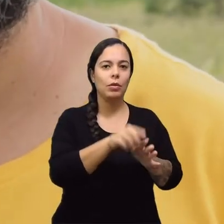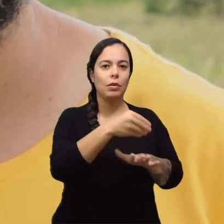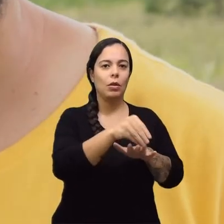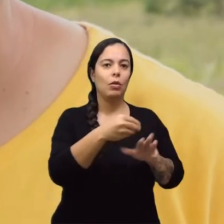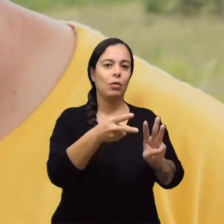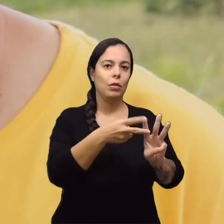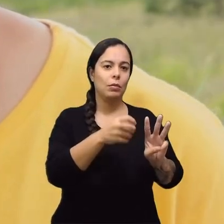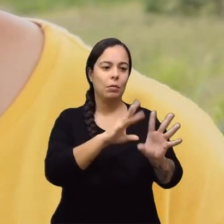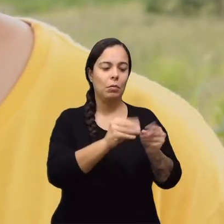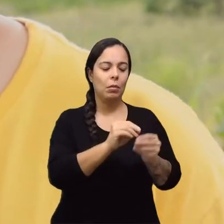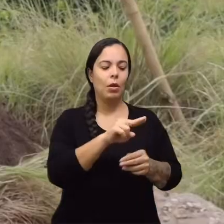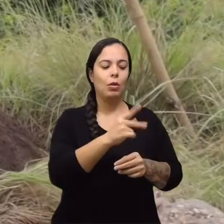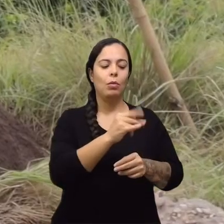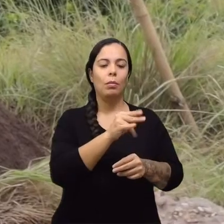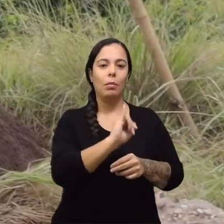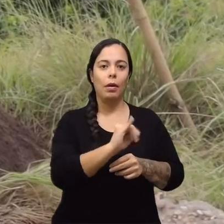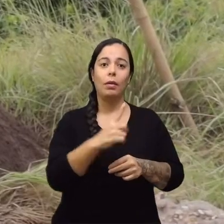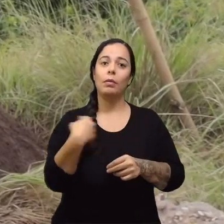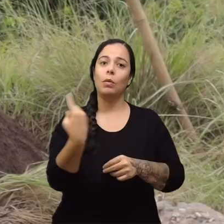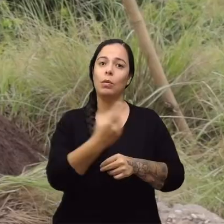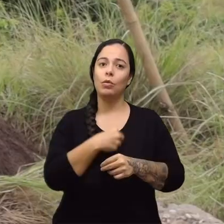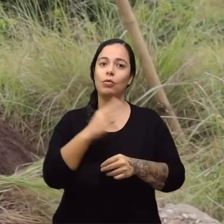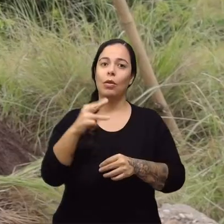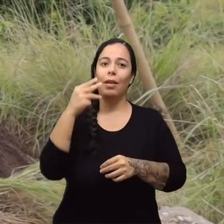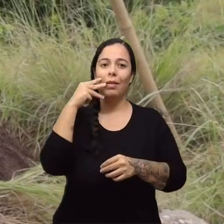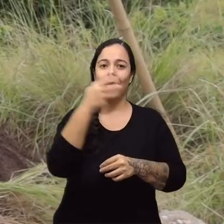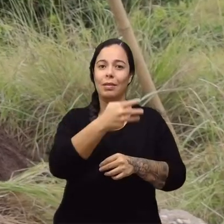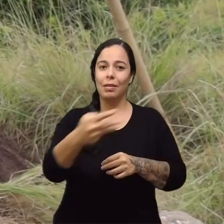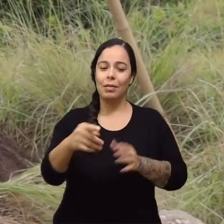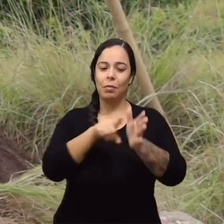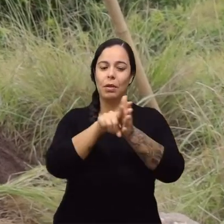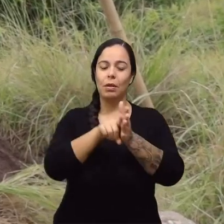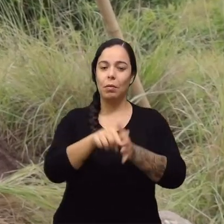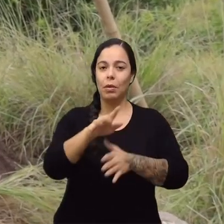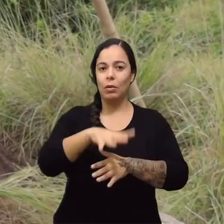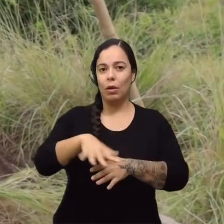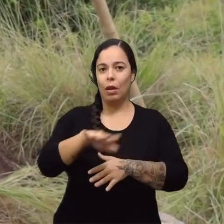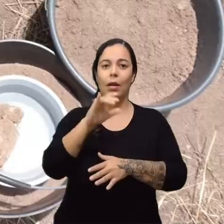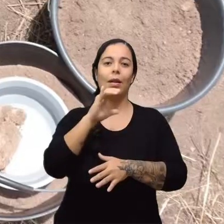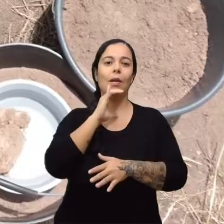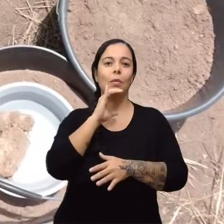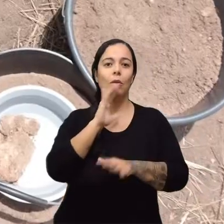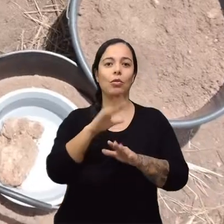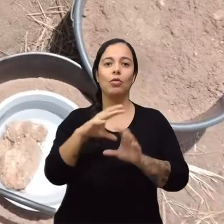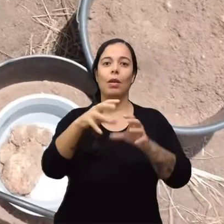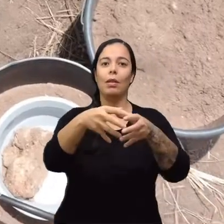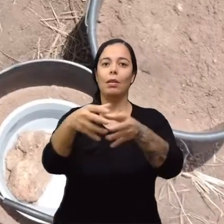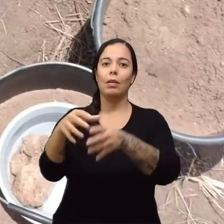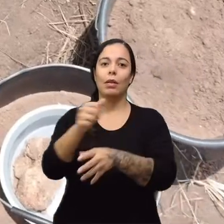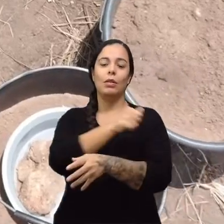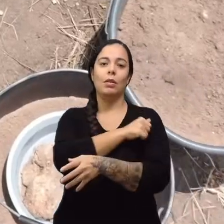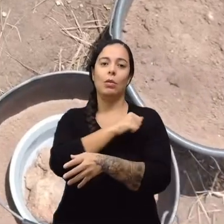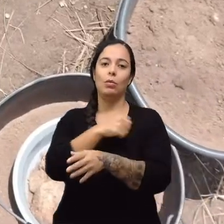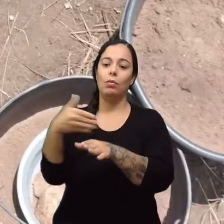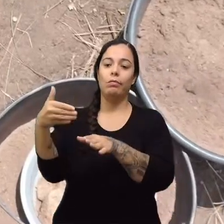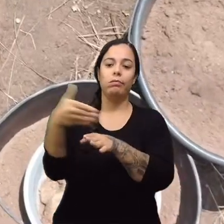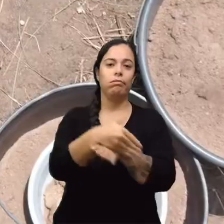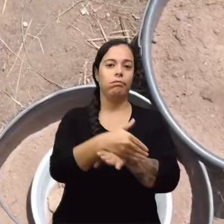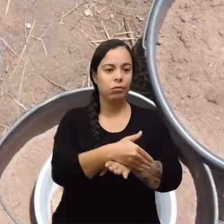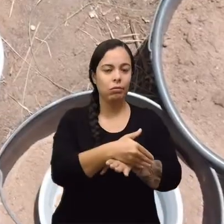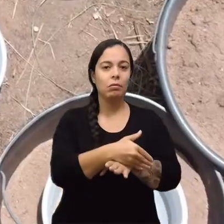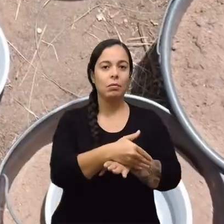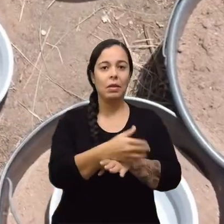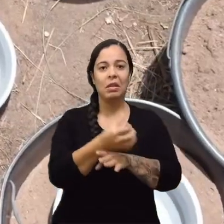semana trabalhando aqui em Camboinhas. Ao longo dessas 3 semanas já vieram 3 grupos de alunos, em média, 6 alunos